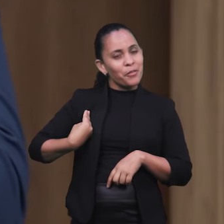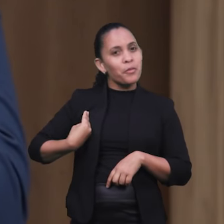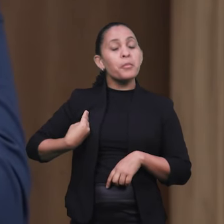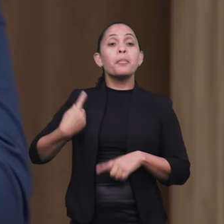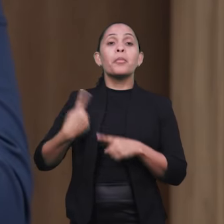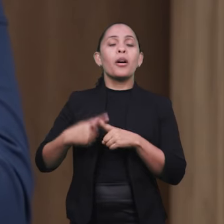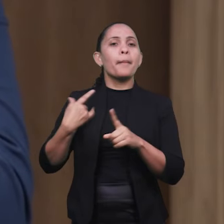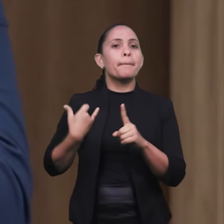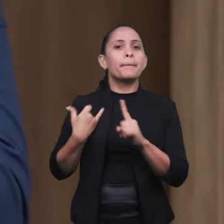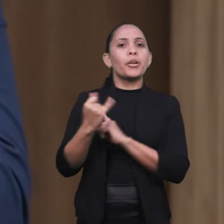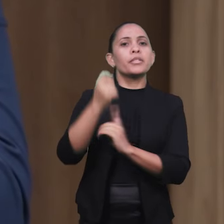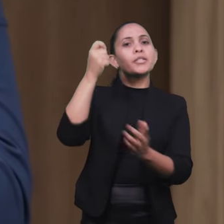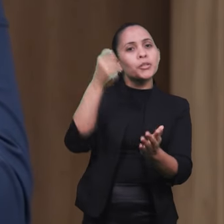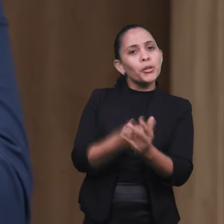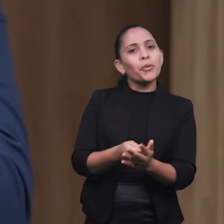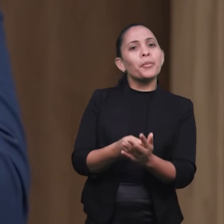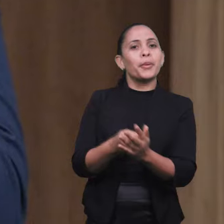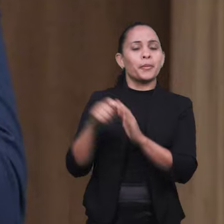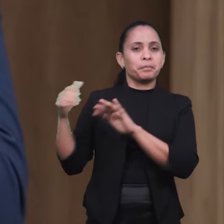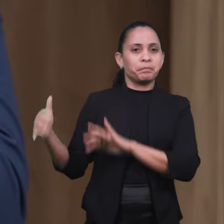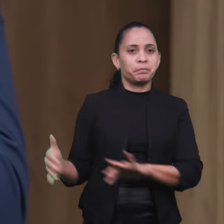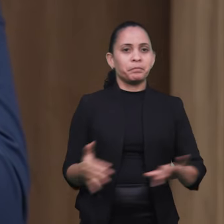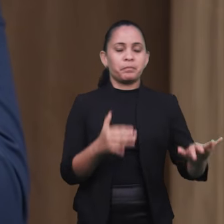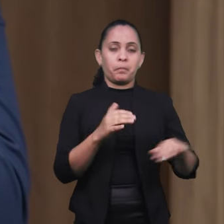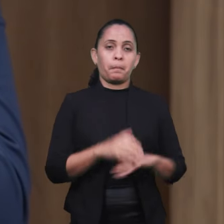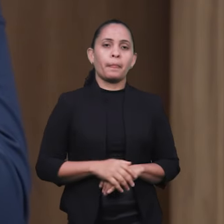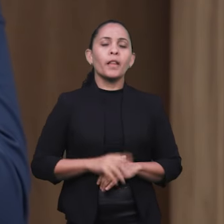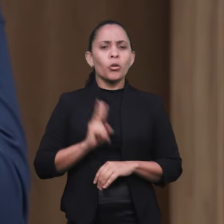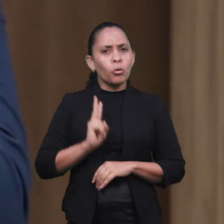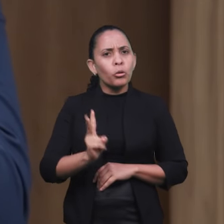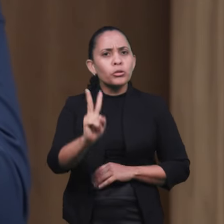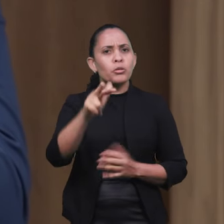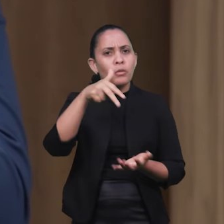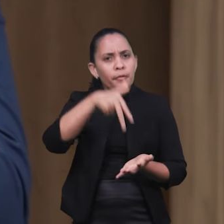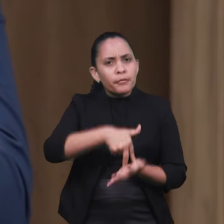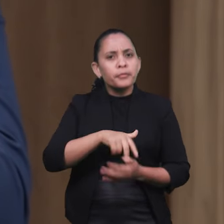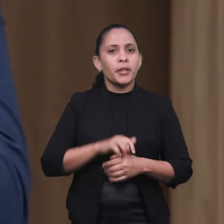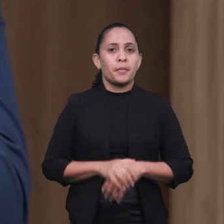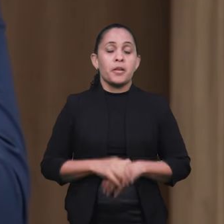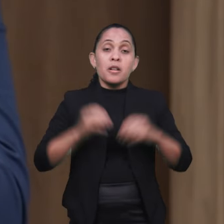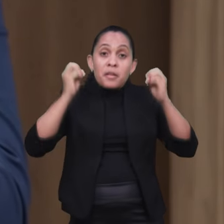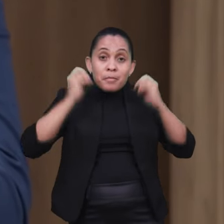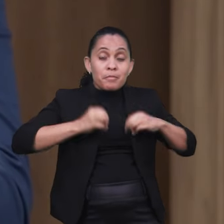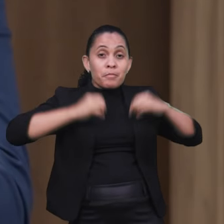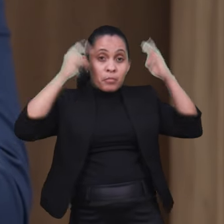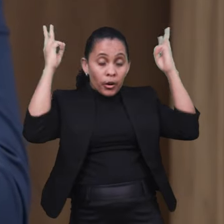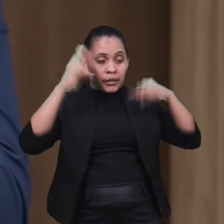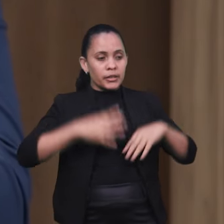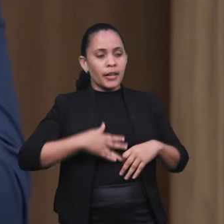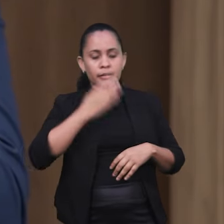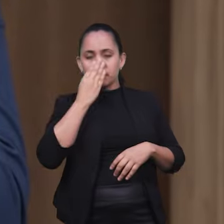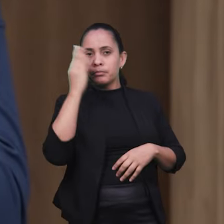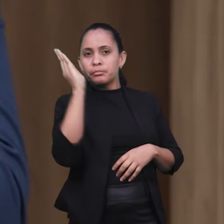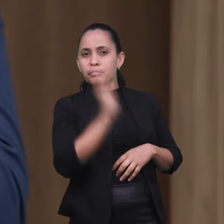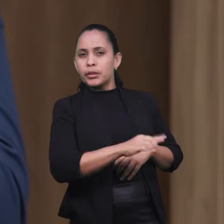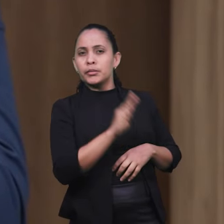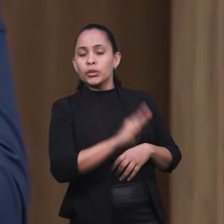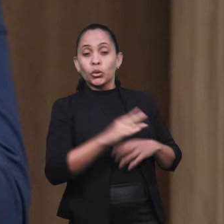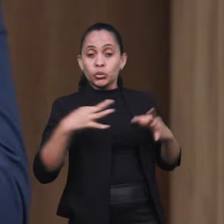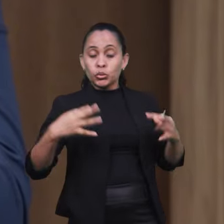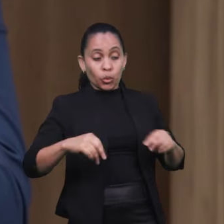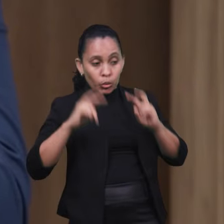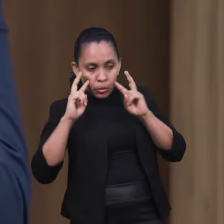profecia se cumprir. E por fim, ele ficou firme, né? A recusa de Moisés, aquilo que ele deixou foi